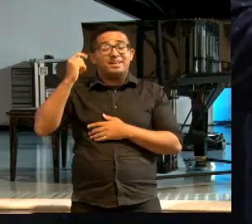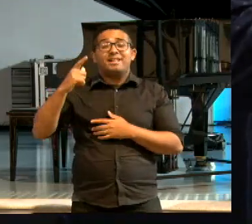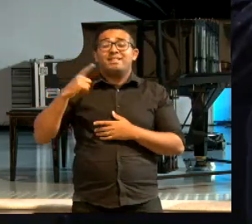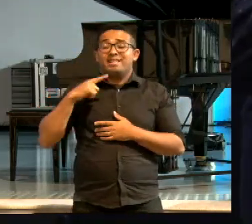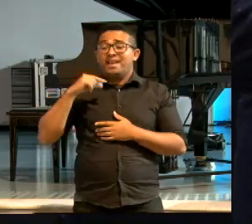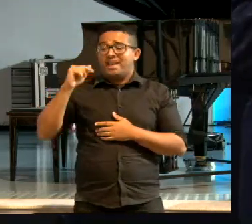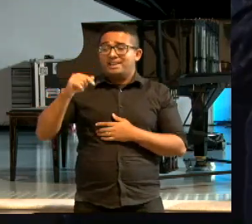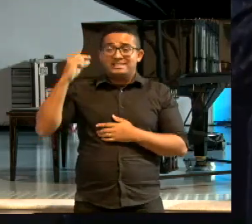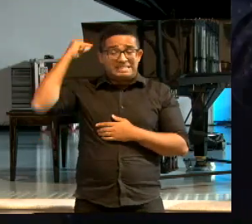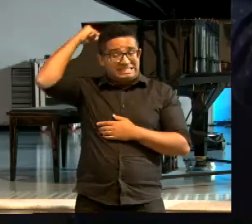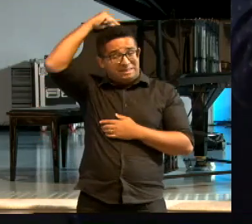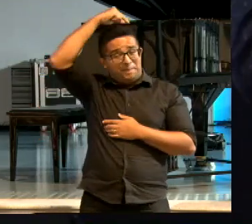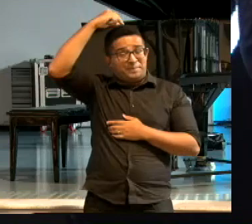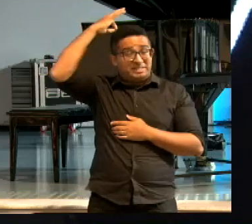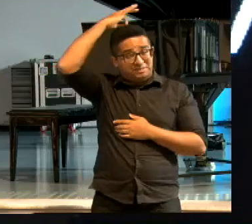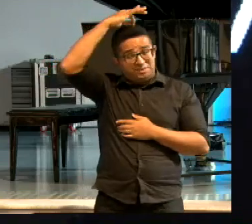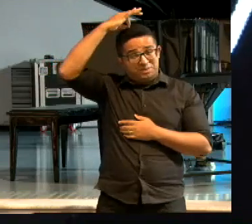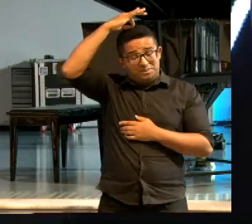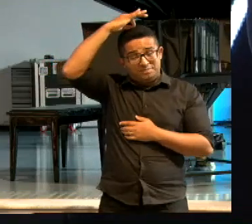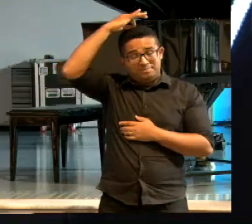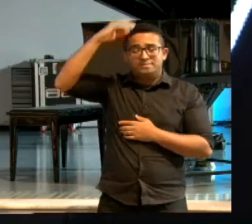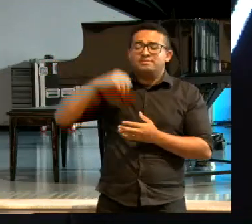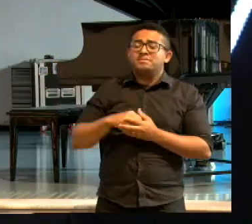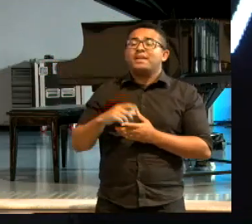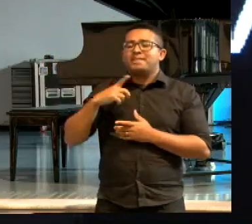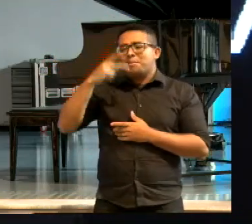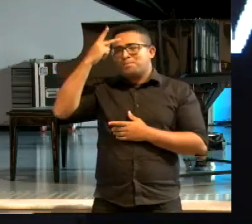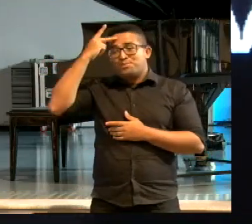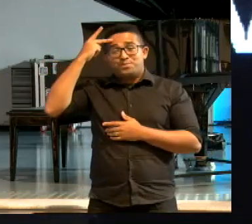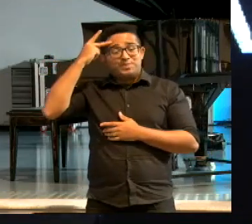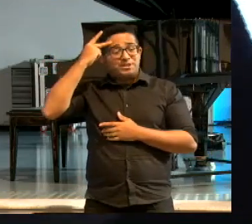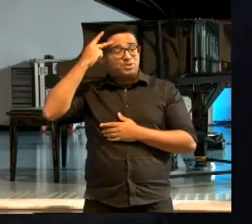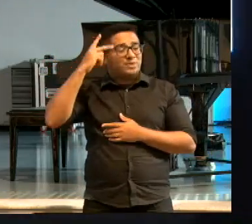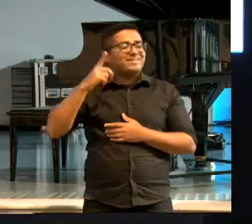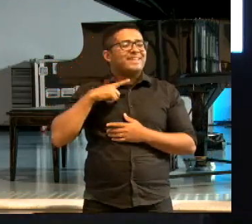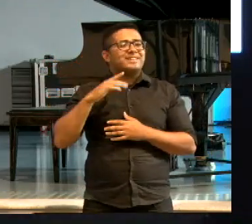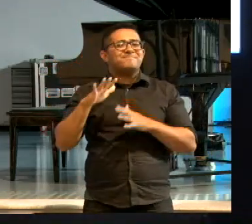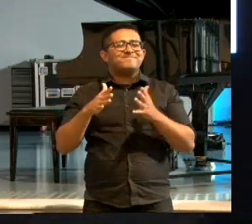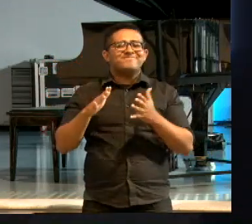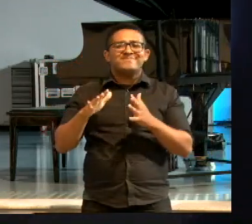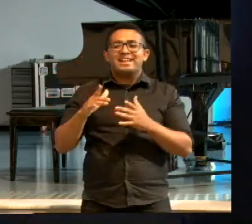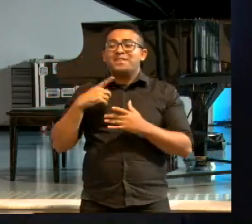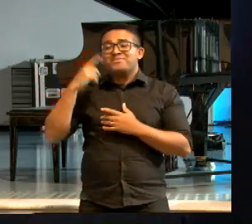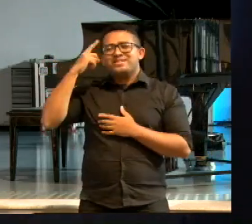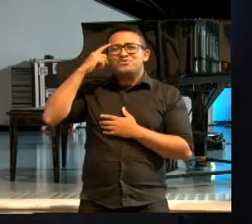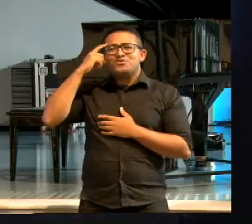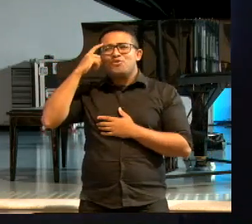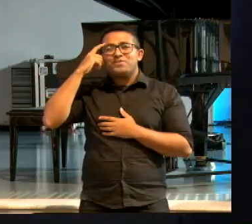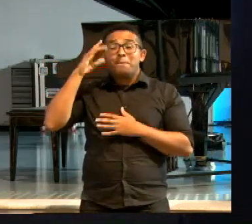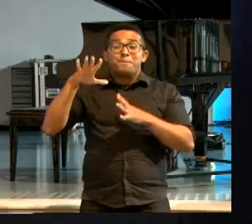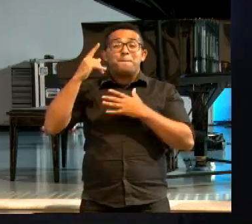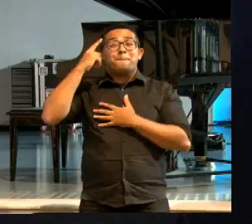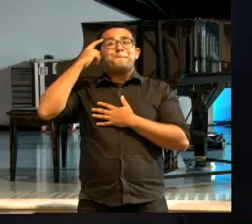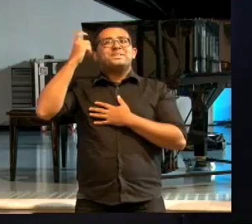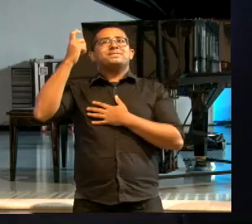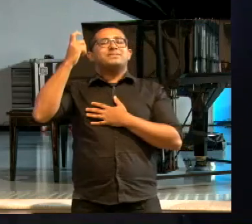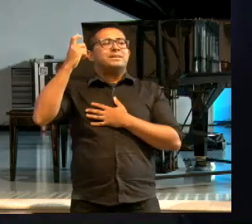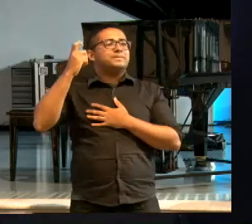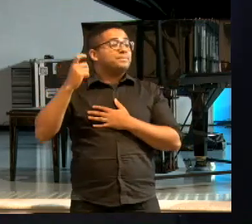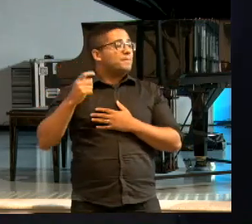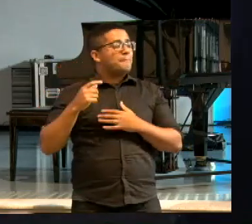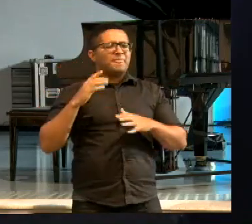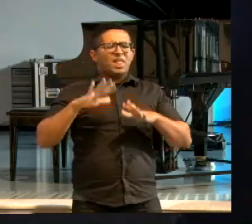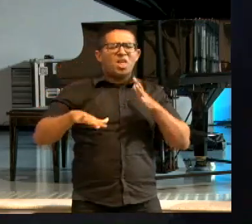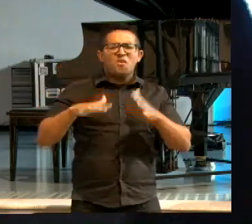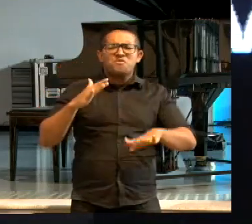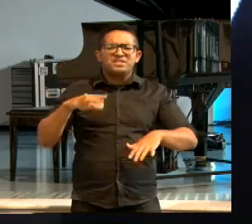espiritual, alguns de nós, apesar da falta de bom senso dessa decisão, poderíamos acreditar que a gente